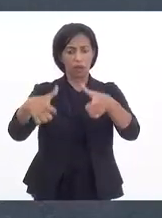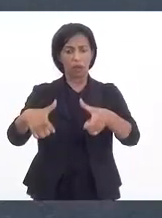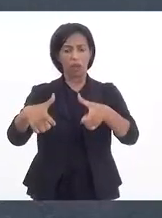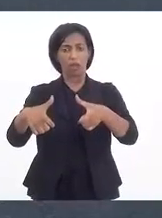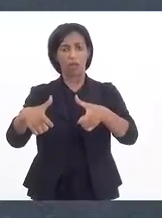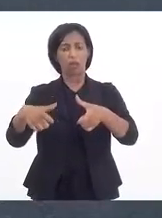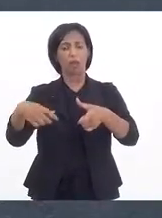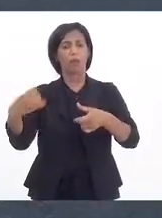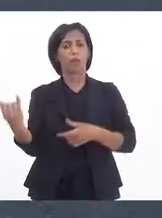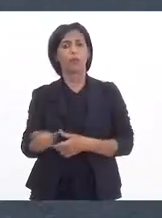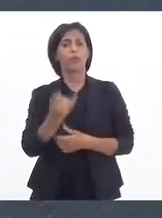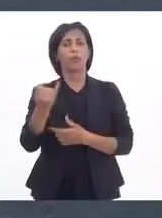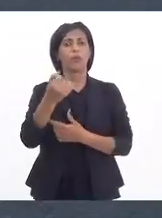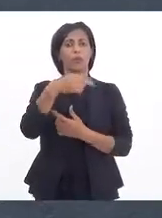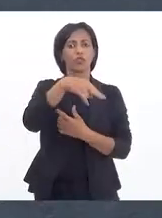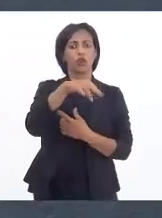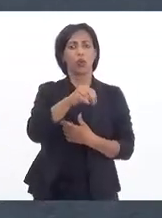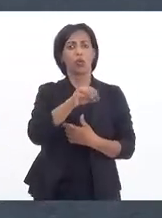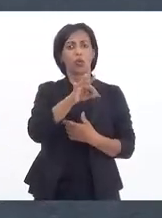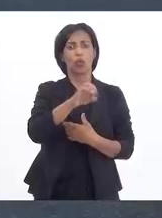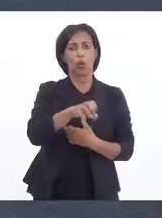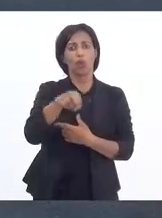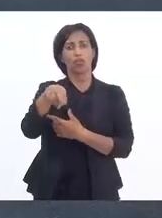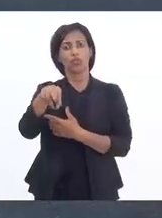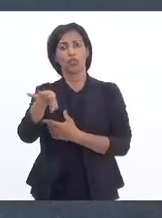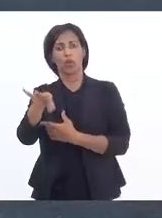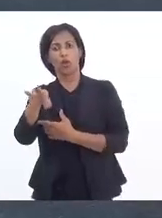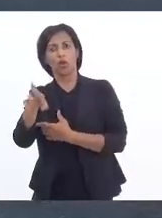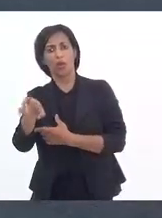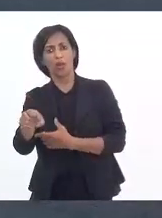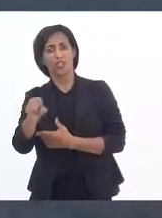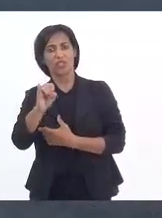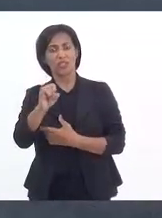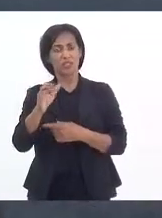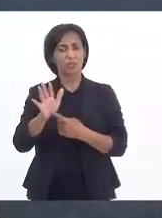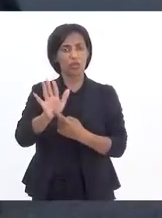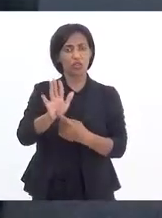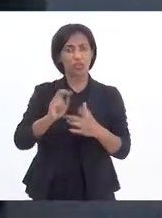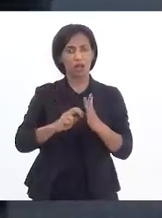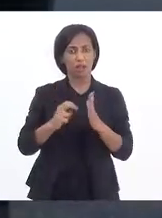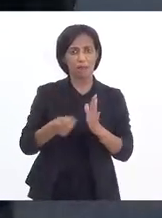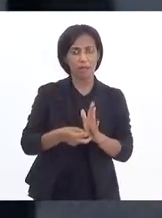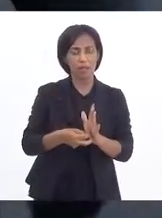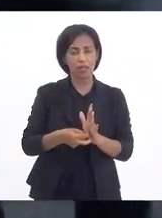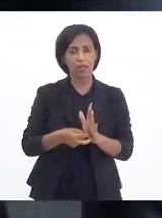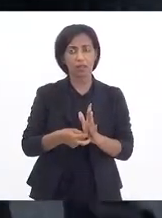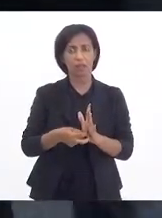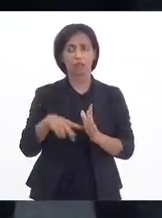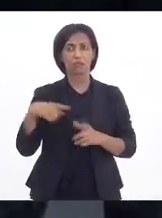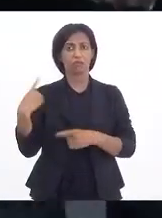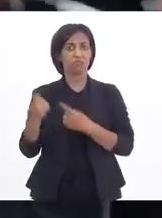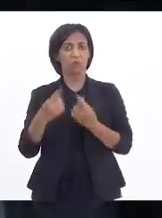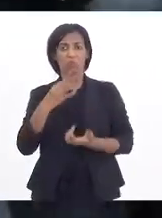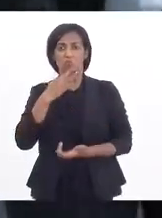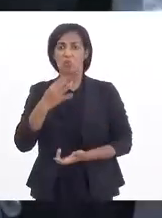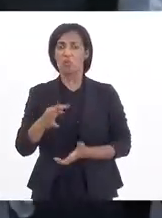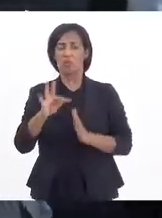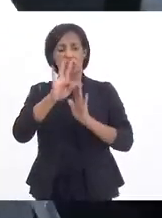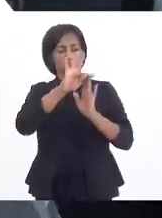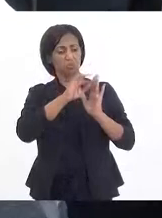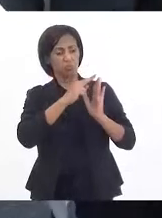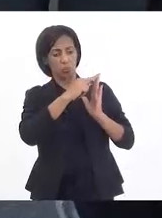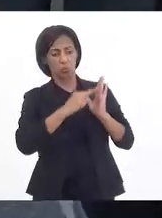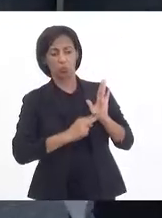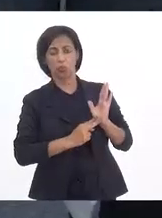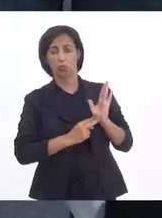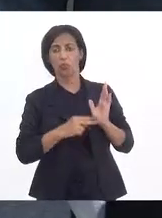para Região Norte Zona Oeste eu queria chamar atenção Deputado Flávio serafini que se apresentar emenda nós vamos se conhecer o teor